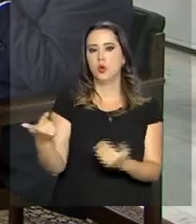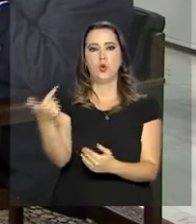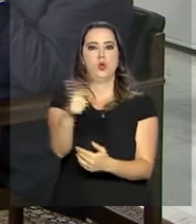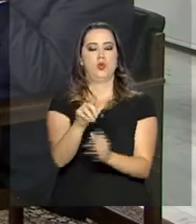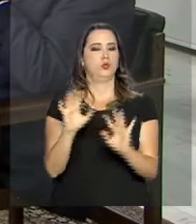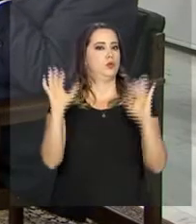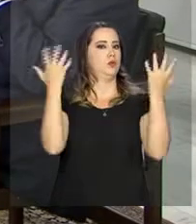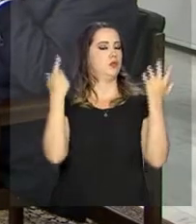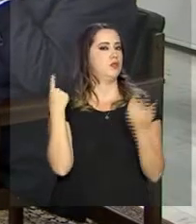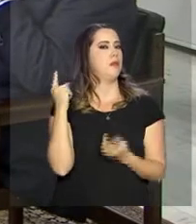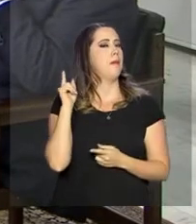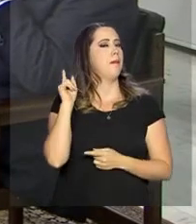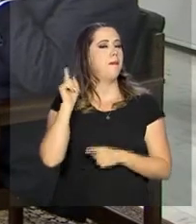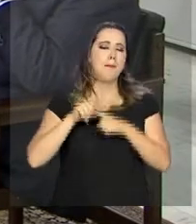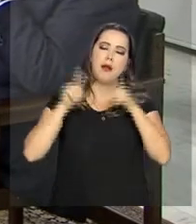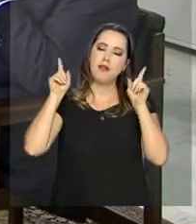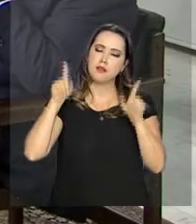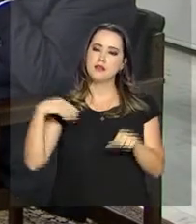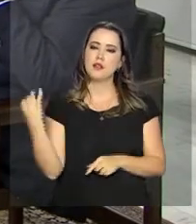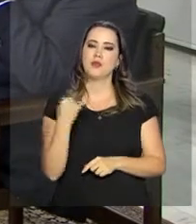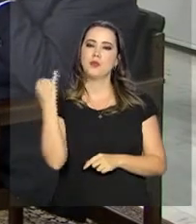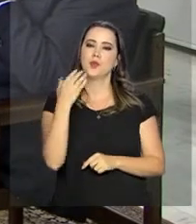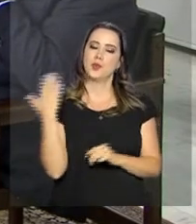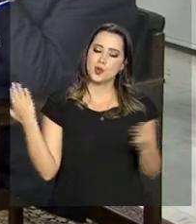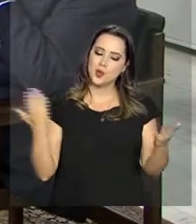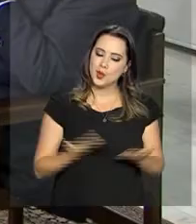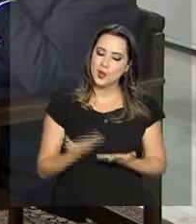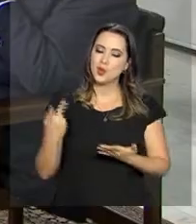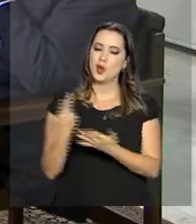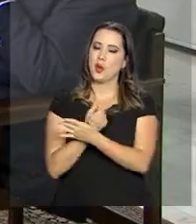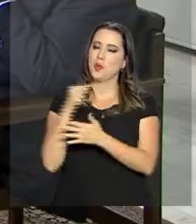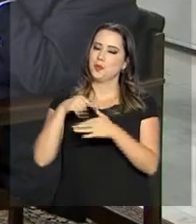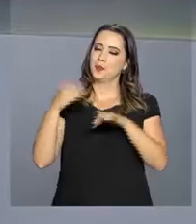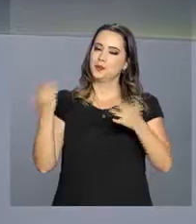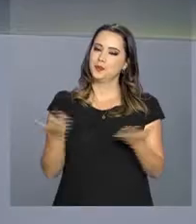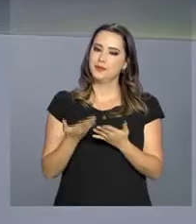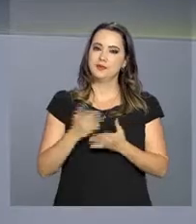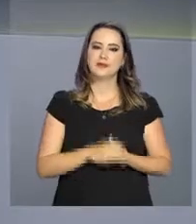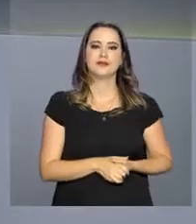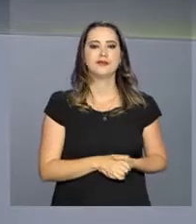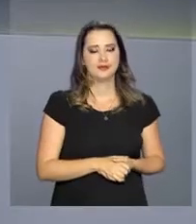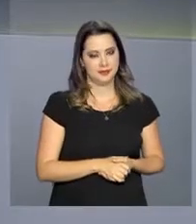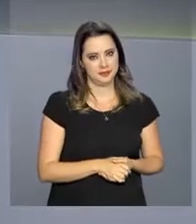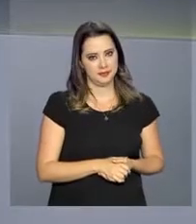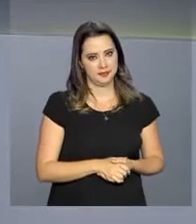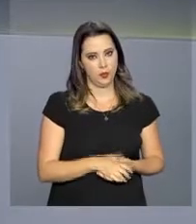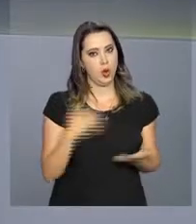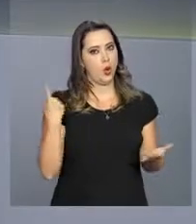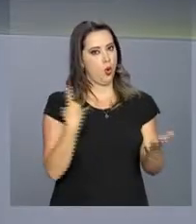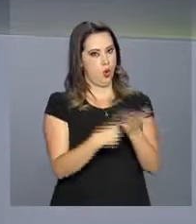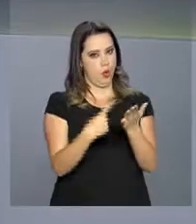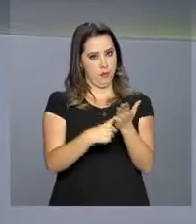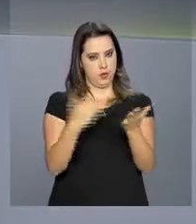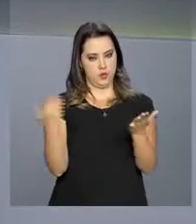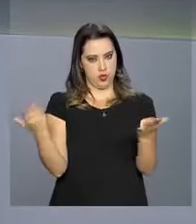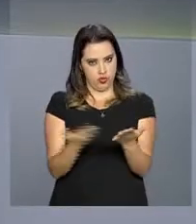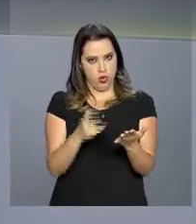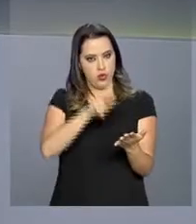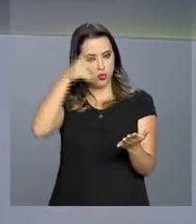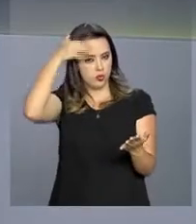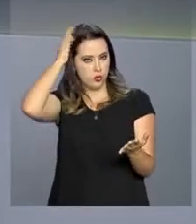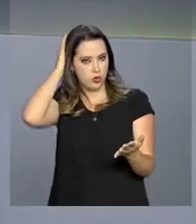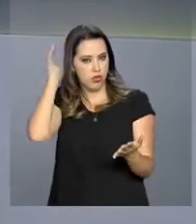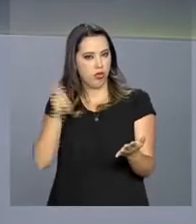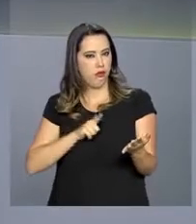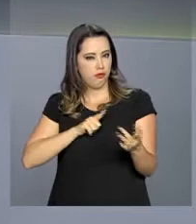outros eventos mas é uma chave de ouro que hoje fecha neste momento ea agenda de hoje do presidente michel temer